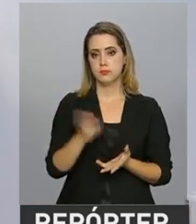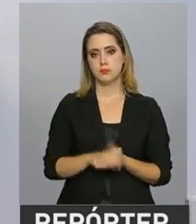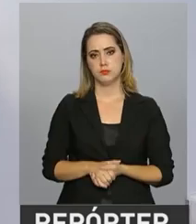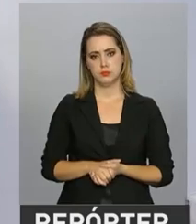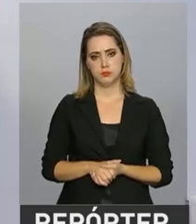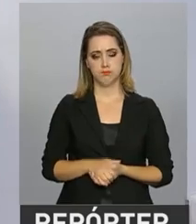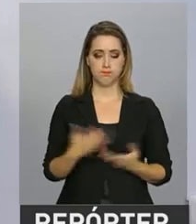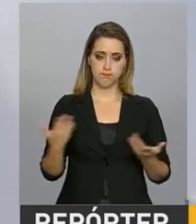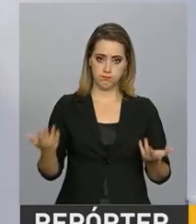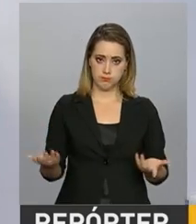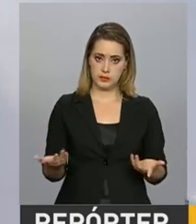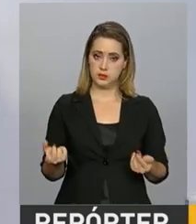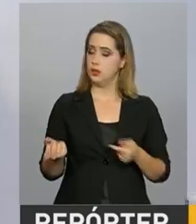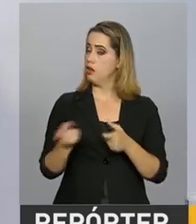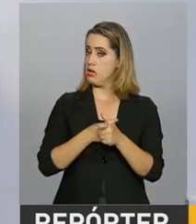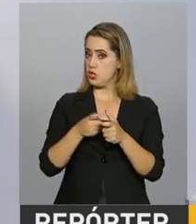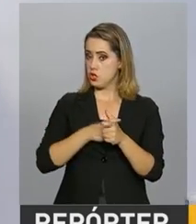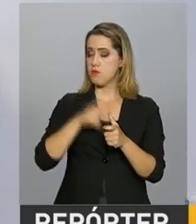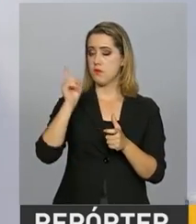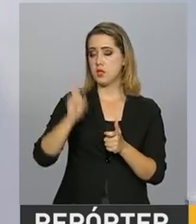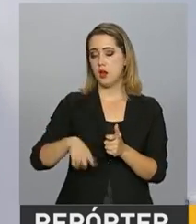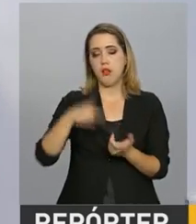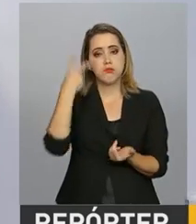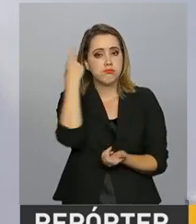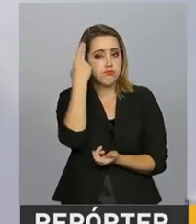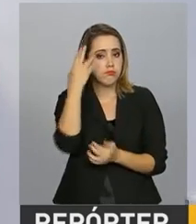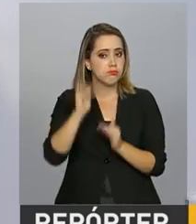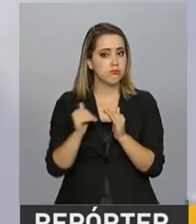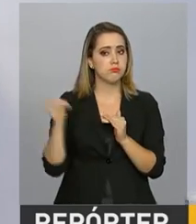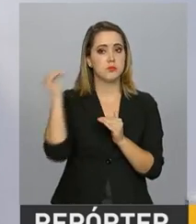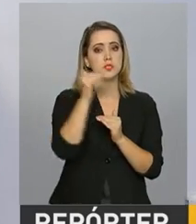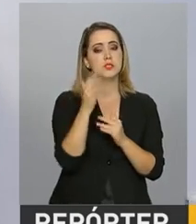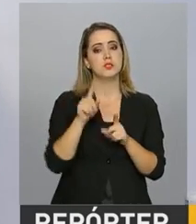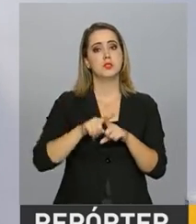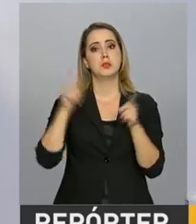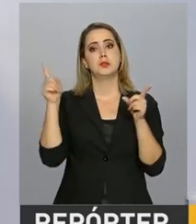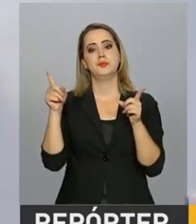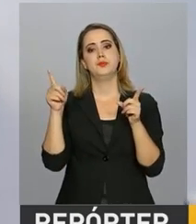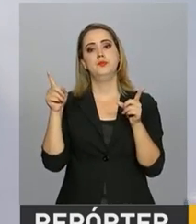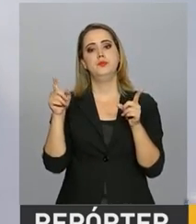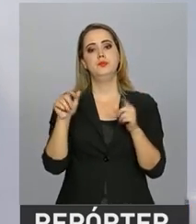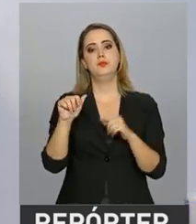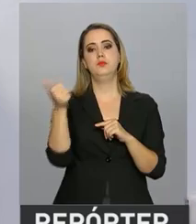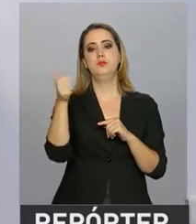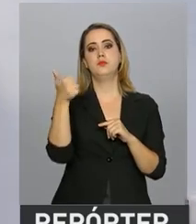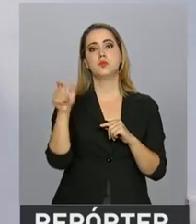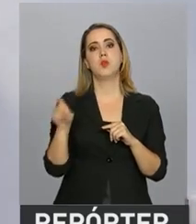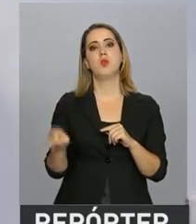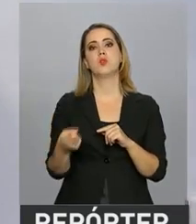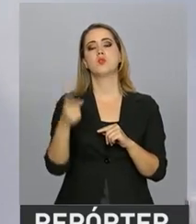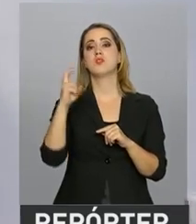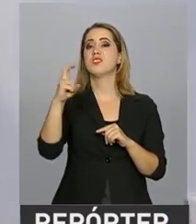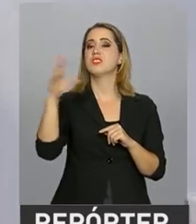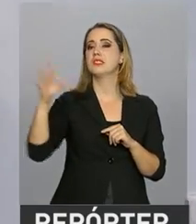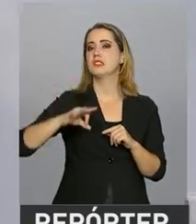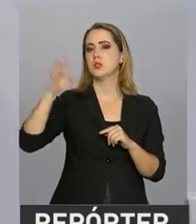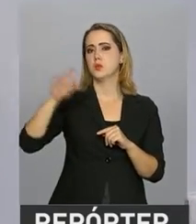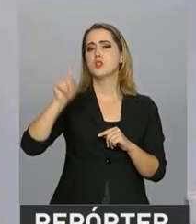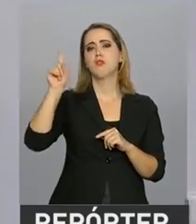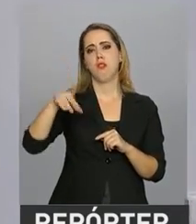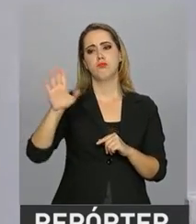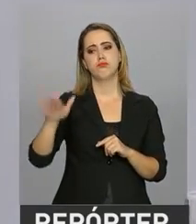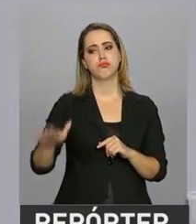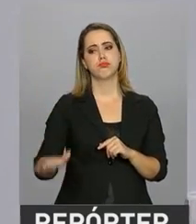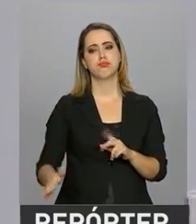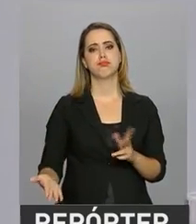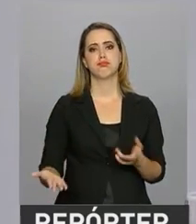dívida é algo natural que ela aumente. Tá? Agora, se a gente pensar, 11,5% é muito ou pouco. É um número